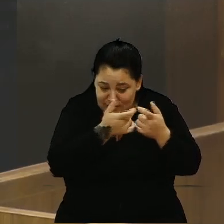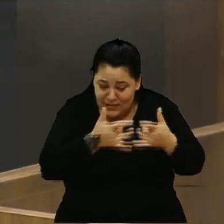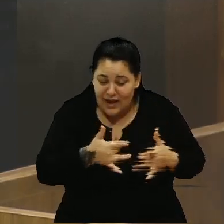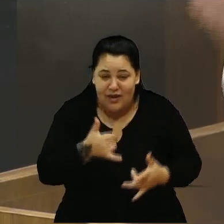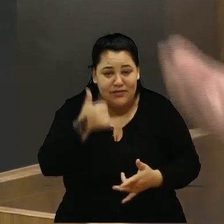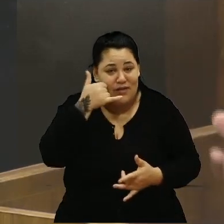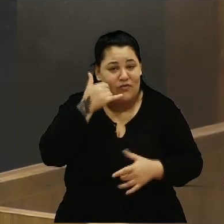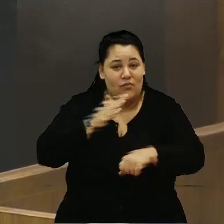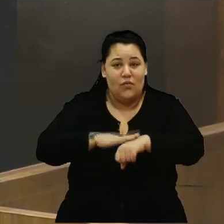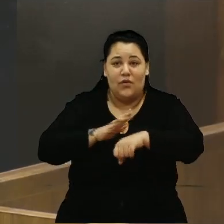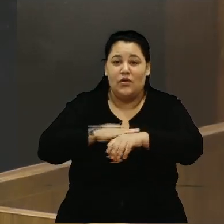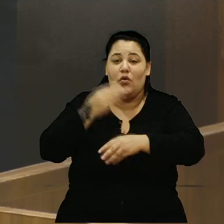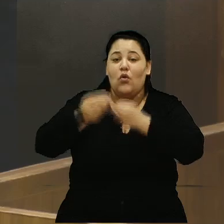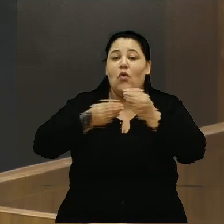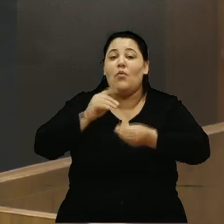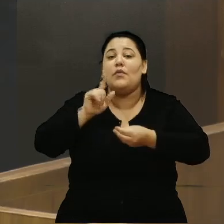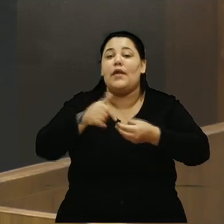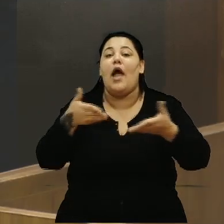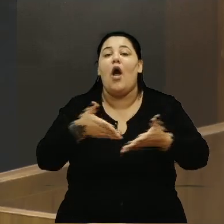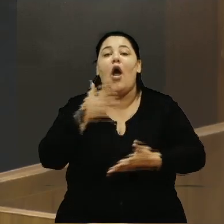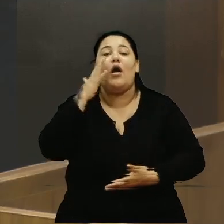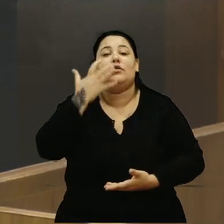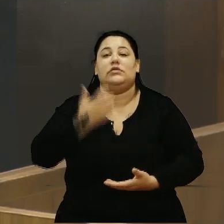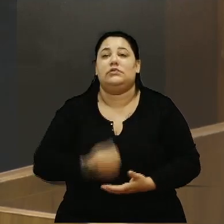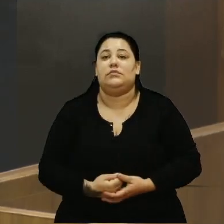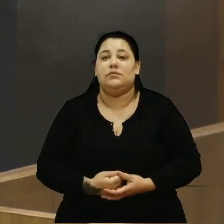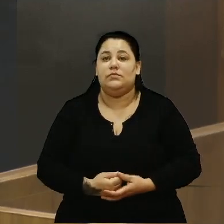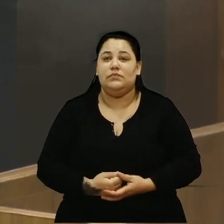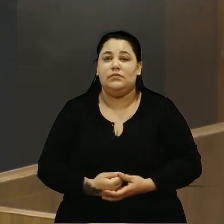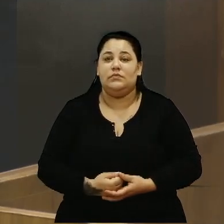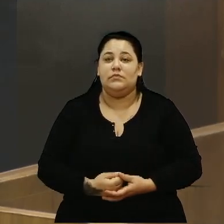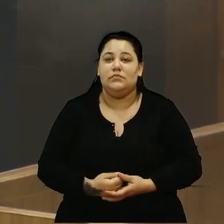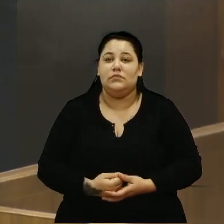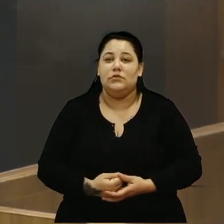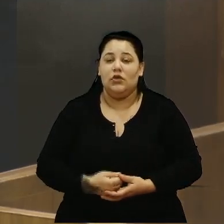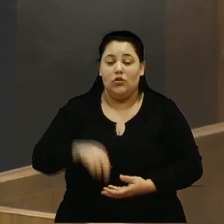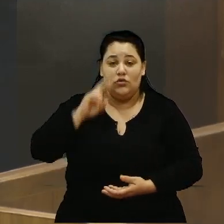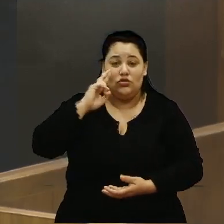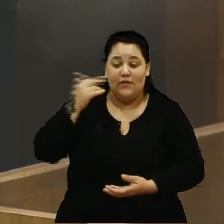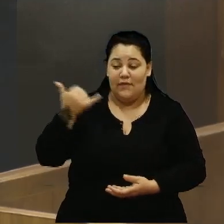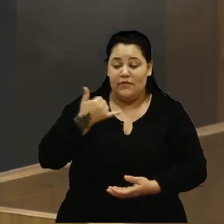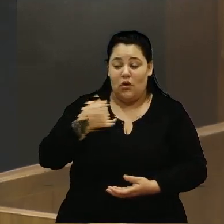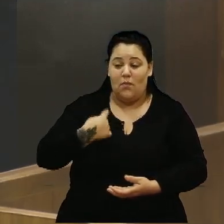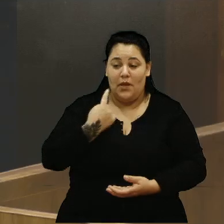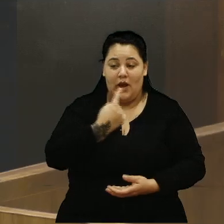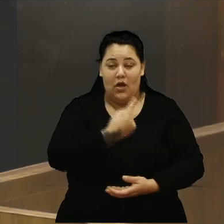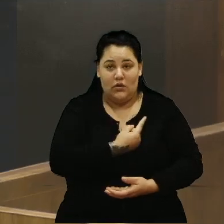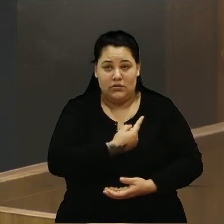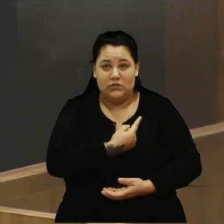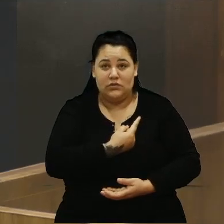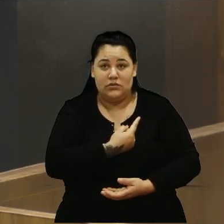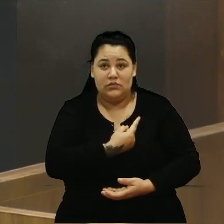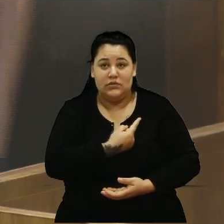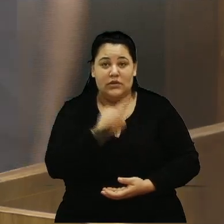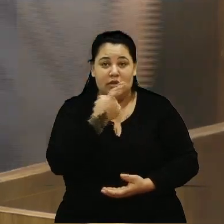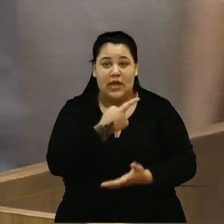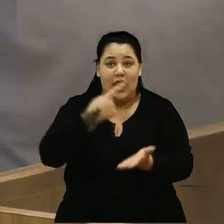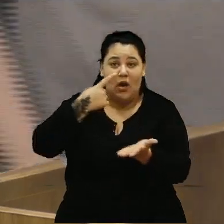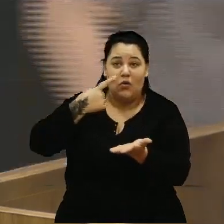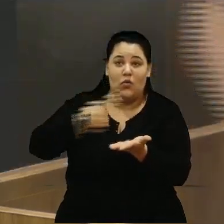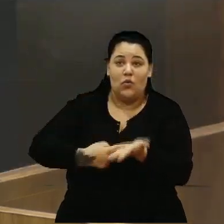telefone como que fica agora. Segundo o diretor trouxe para nós, ele, né, que é compromisso que